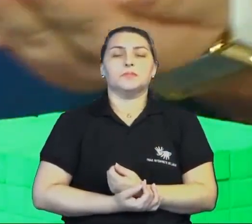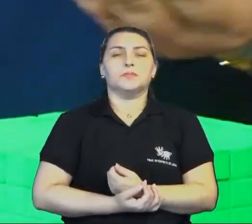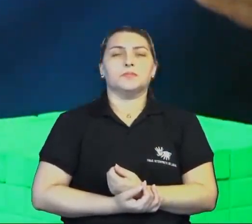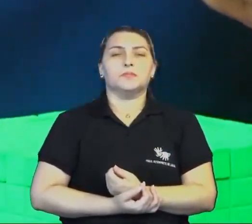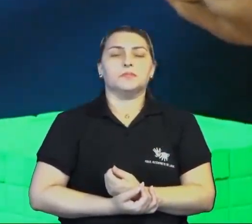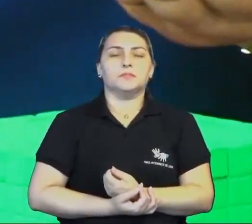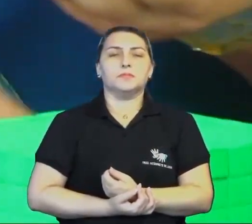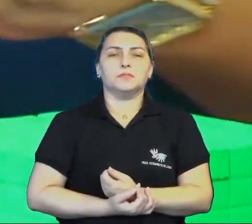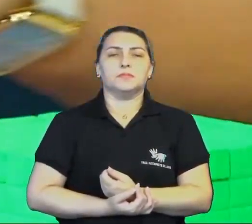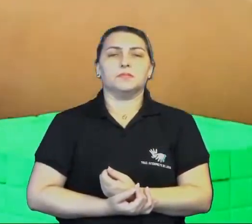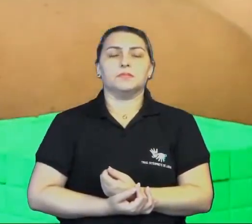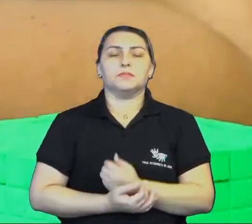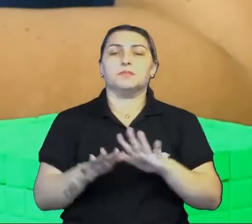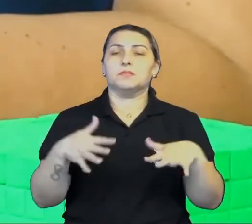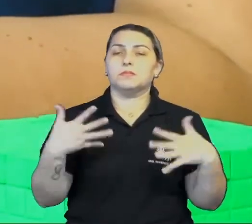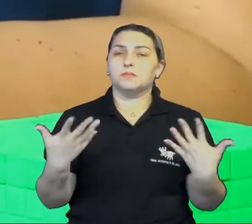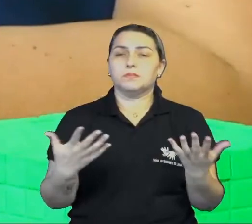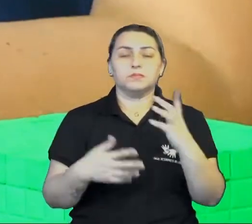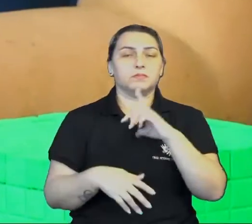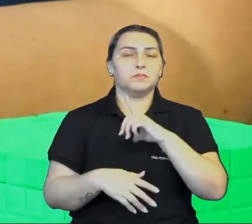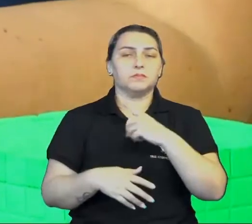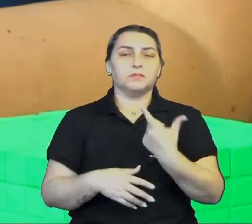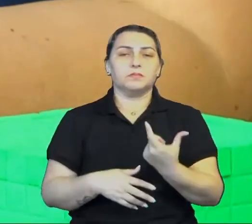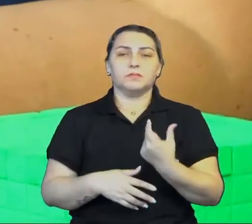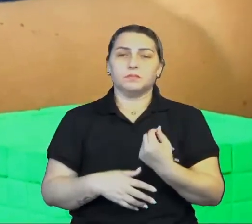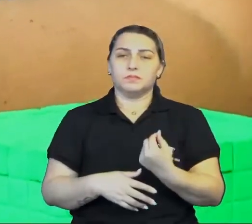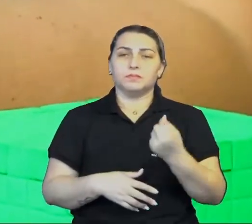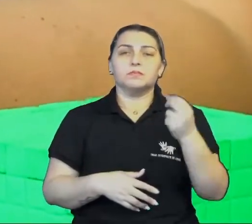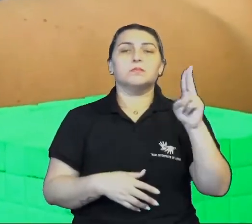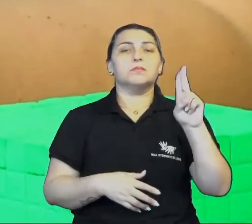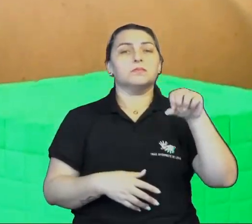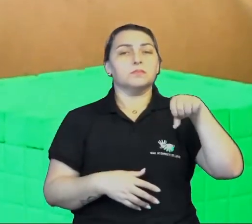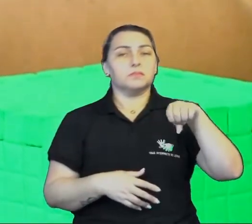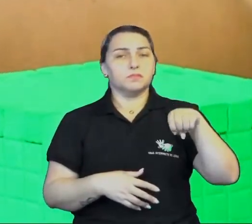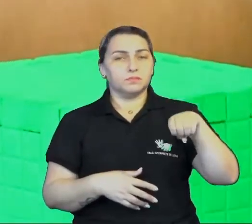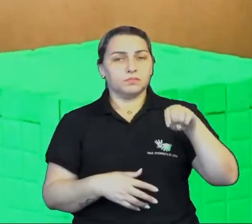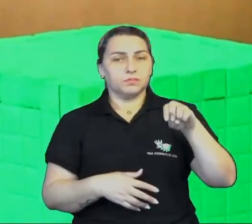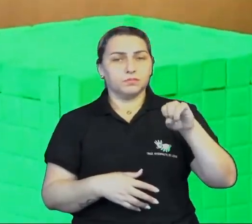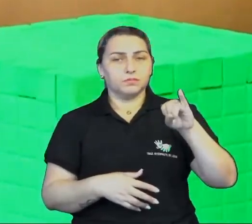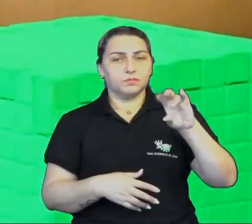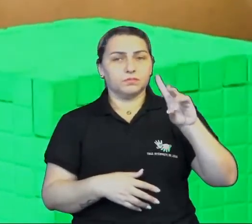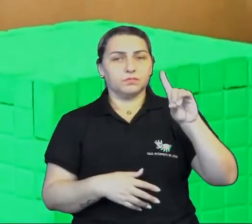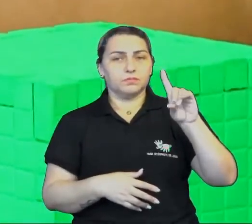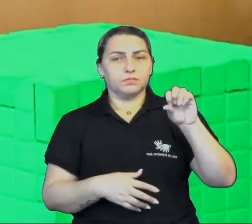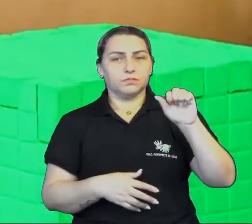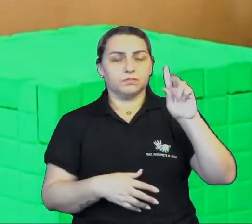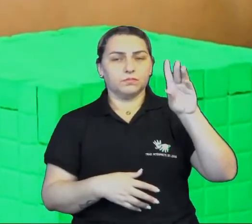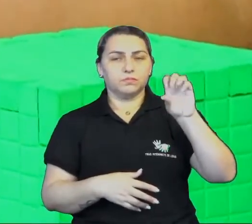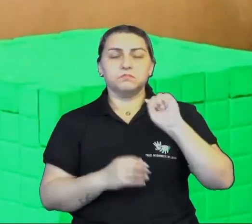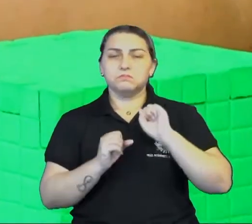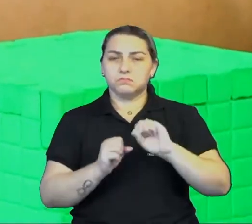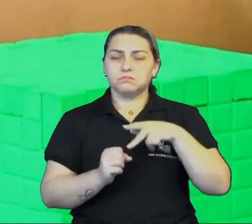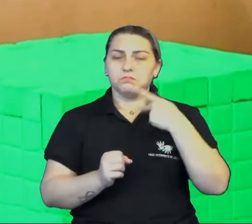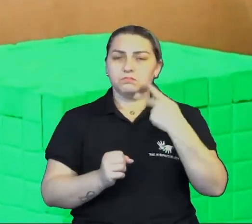20. Então, se eu tiver 20 unidades dessas, eu posso dizer que eu tenho